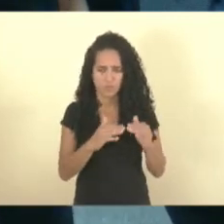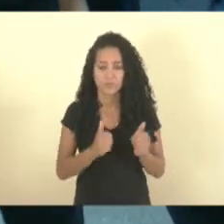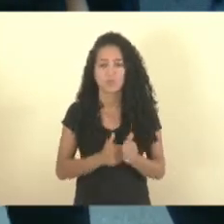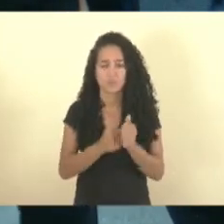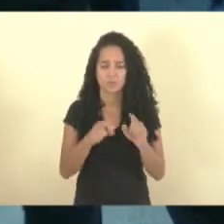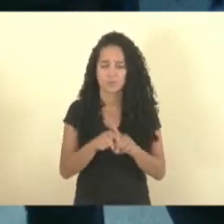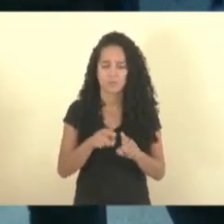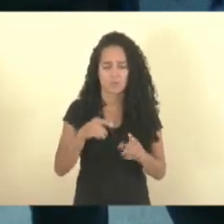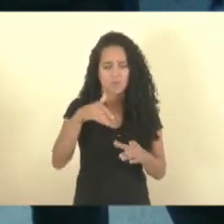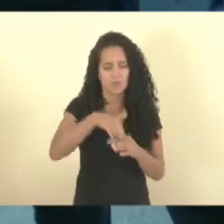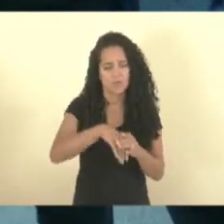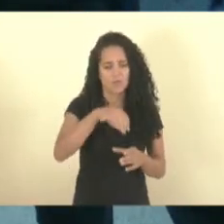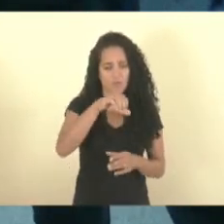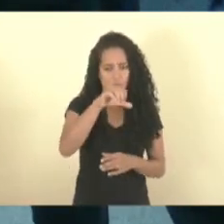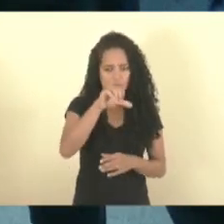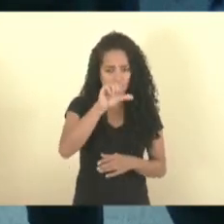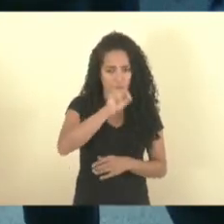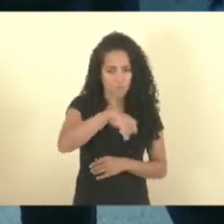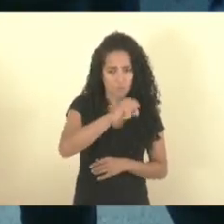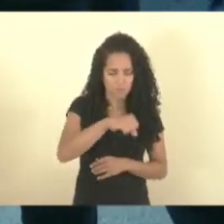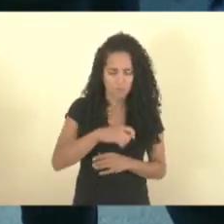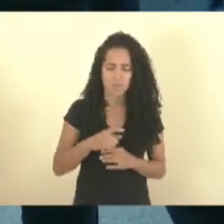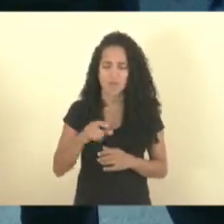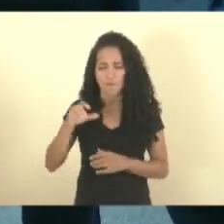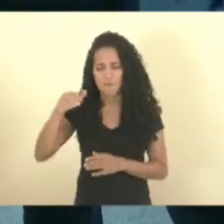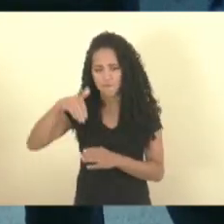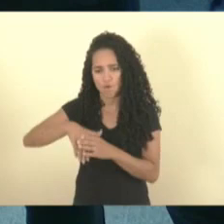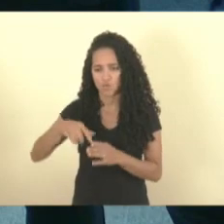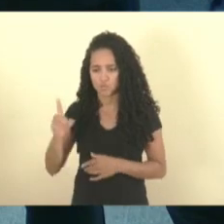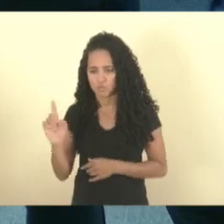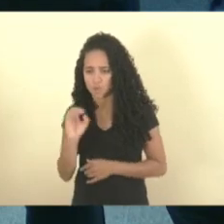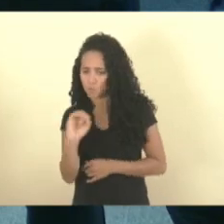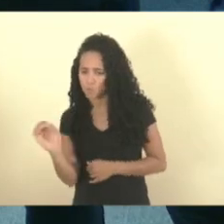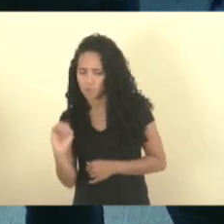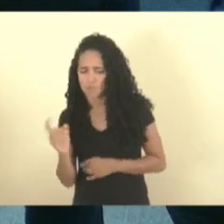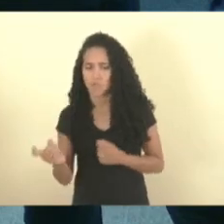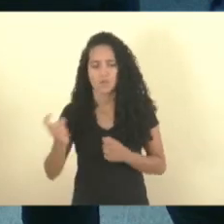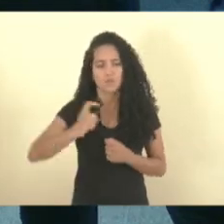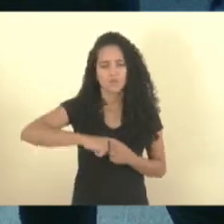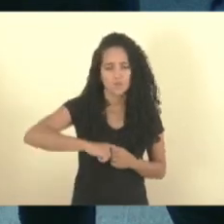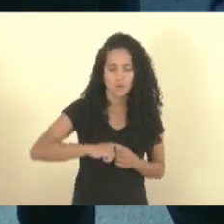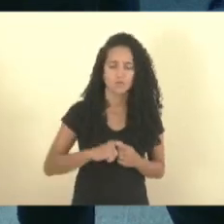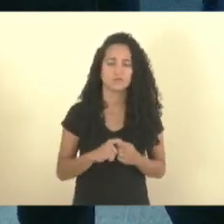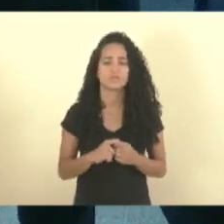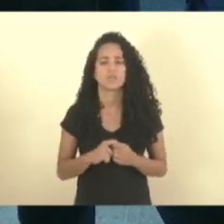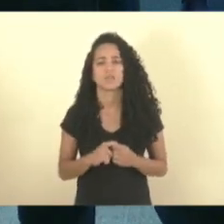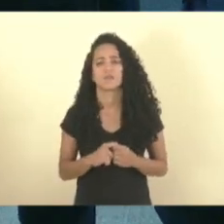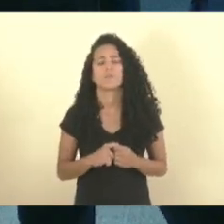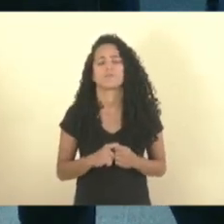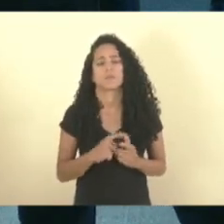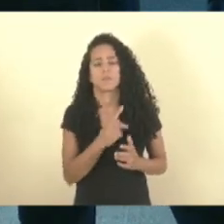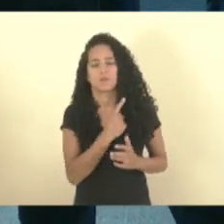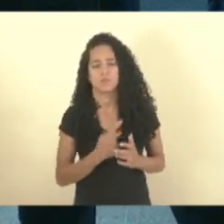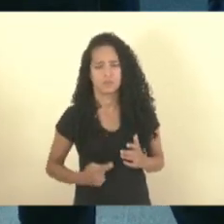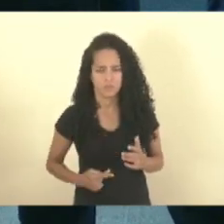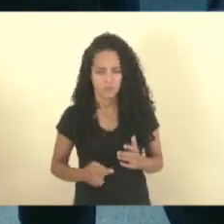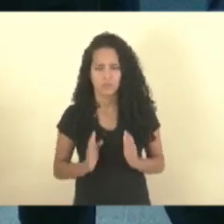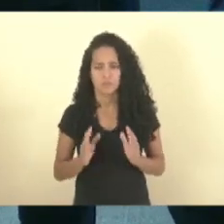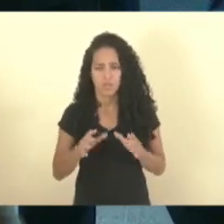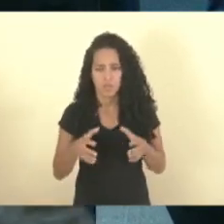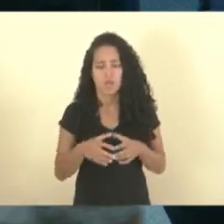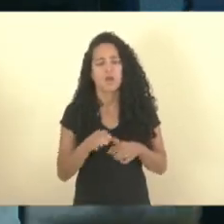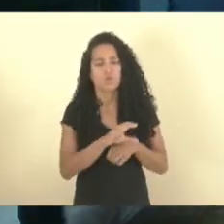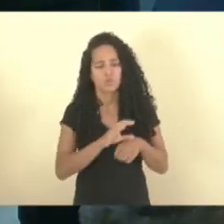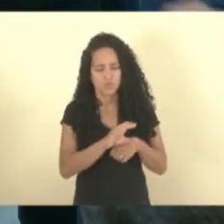também, 9 votos sim ou não, também aprovado a Comissão de Finanças. Devolvo o item 5 para o presidente, comparecer pela